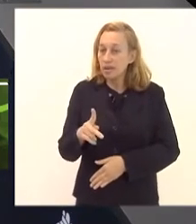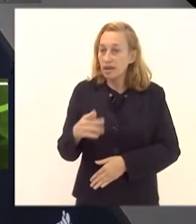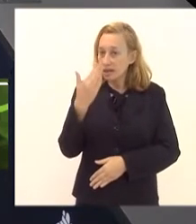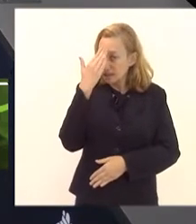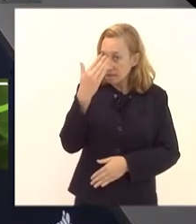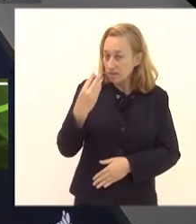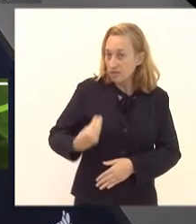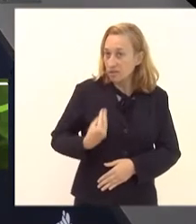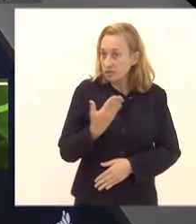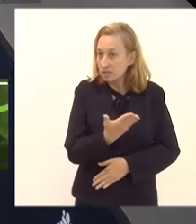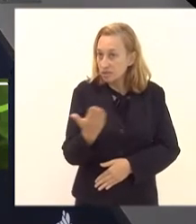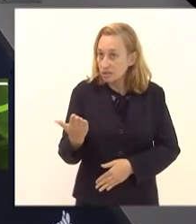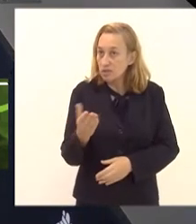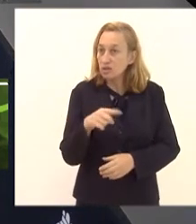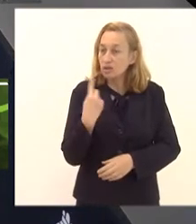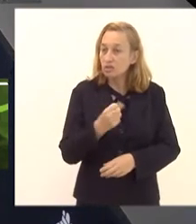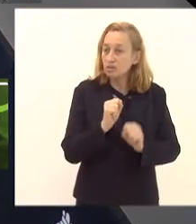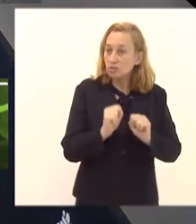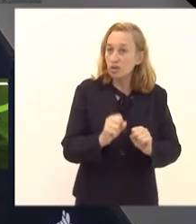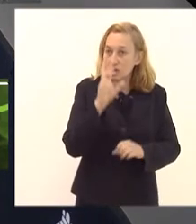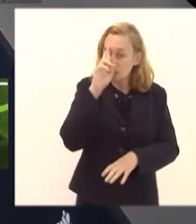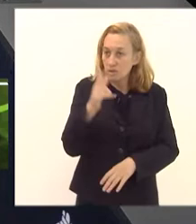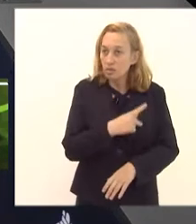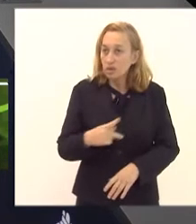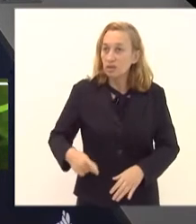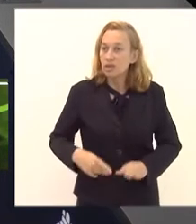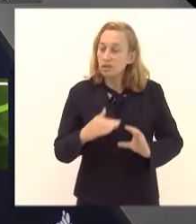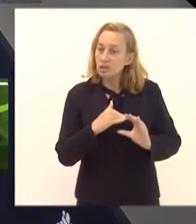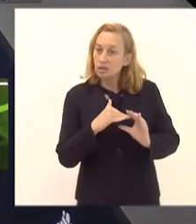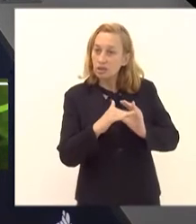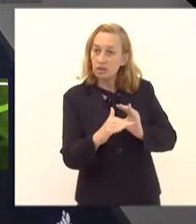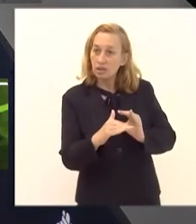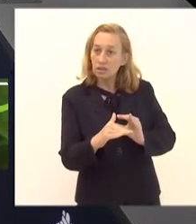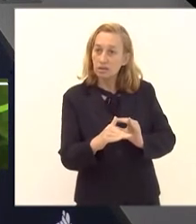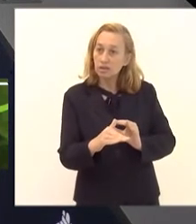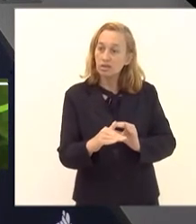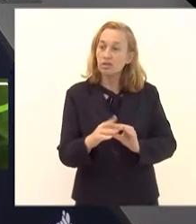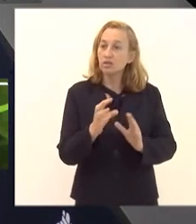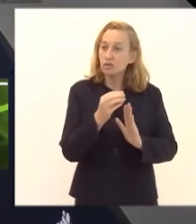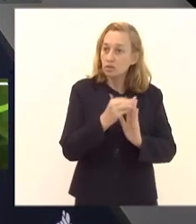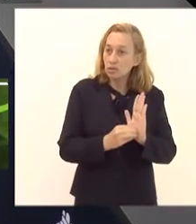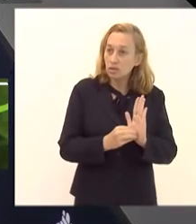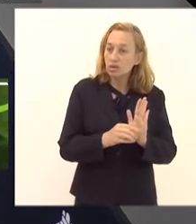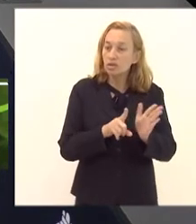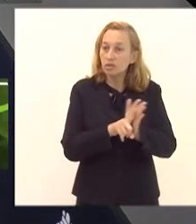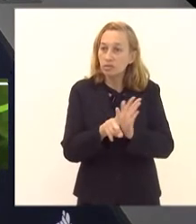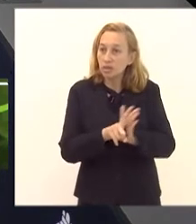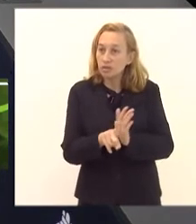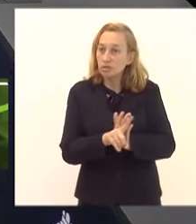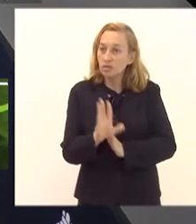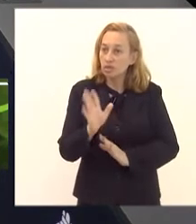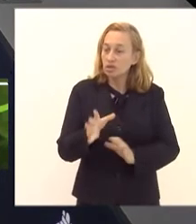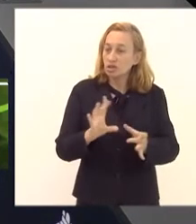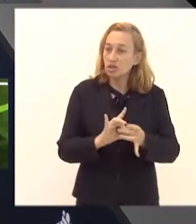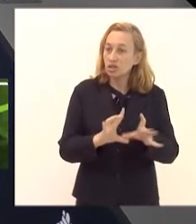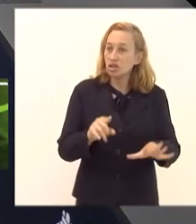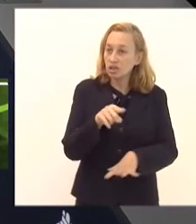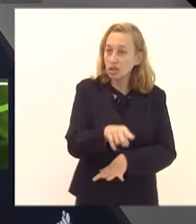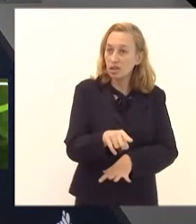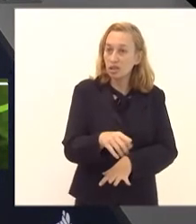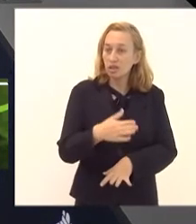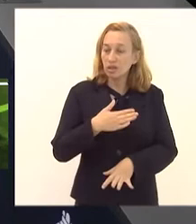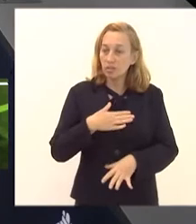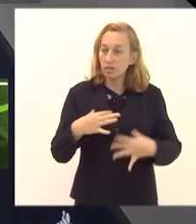de vocês e que a gente possa, senhor presidente, encaminhar esses ofícios, essas perguntas, já deixar aqui de antemão